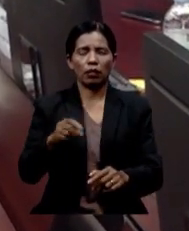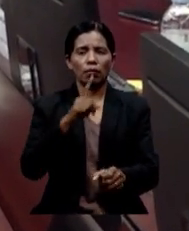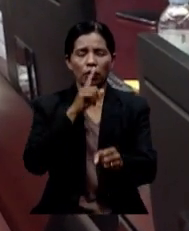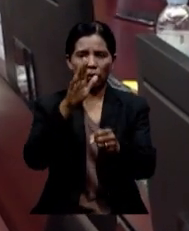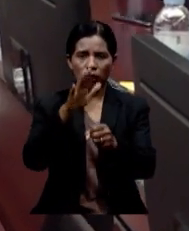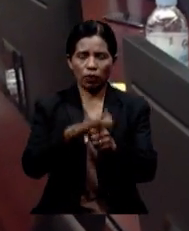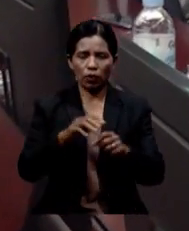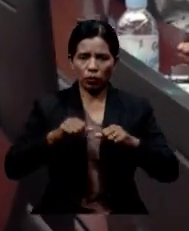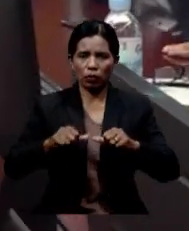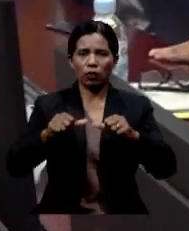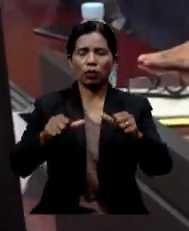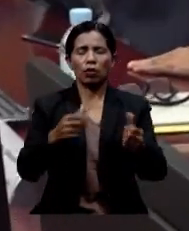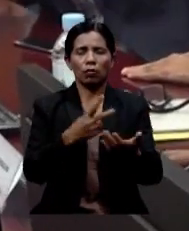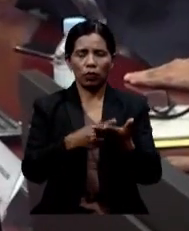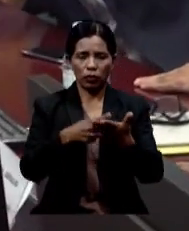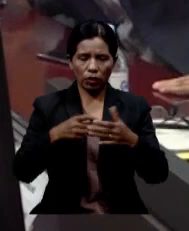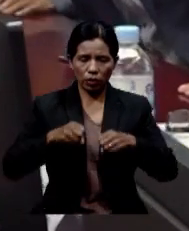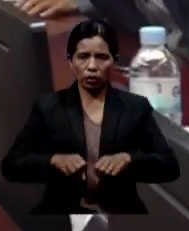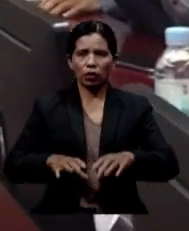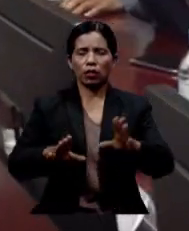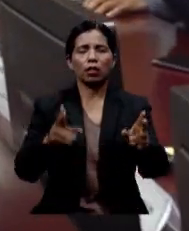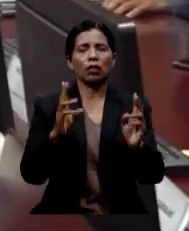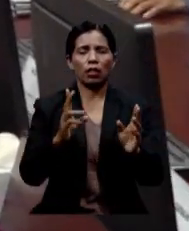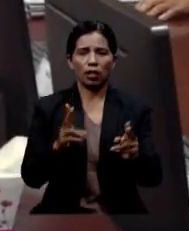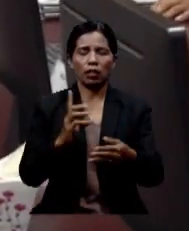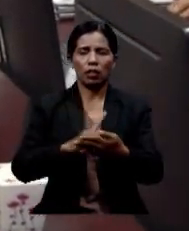a continuar o projeto da semana que acelera